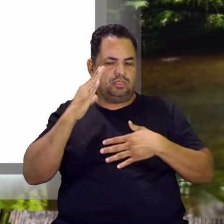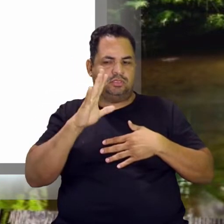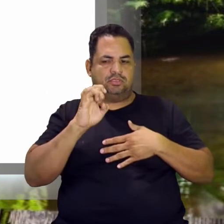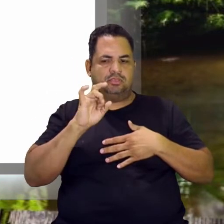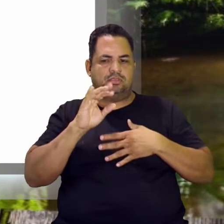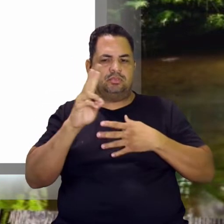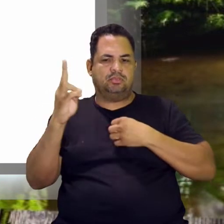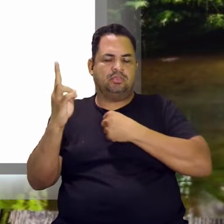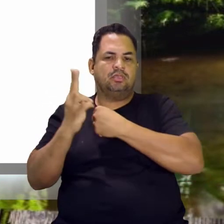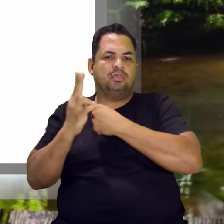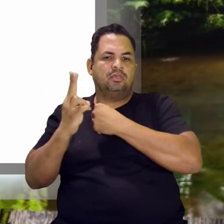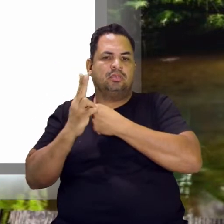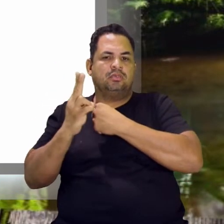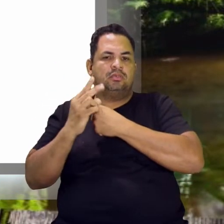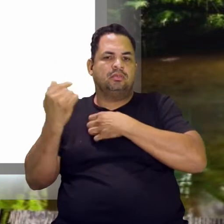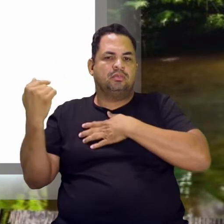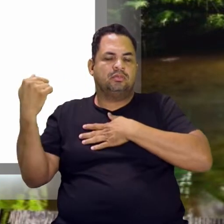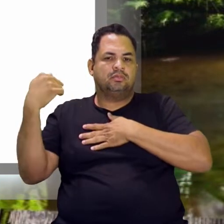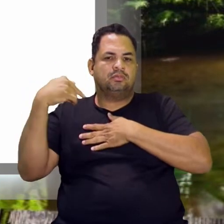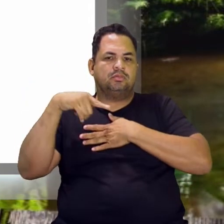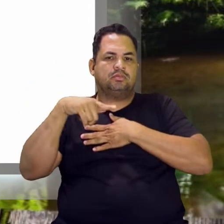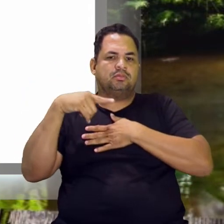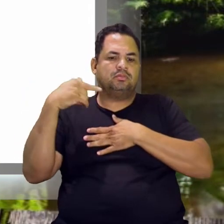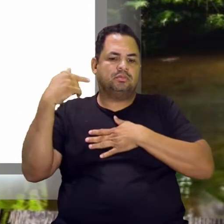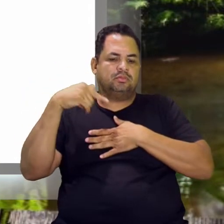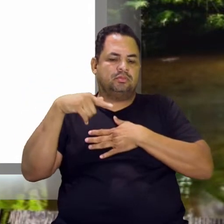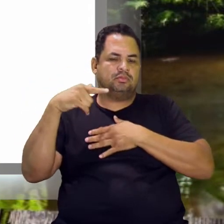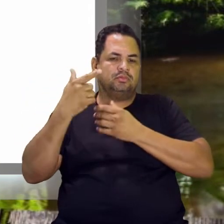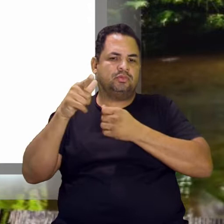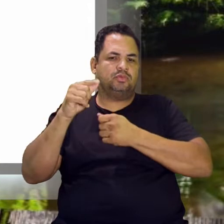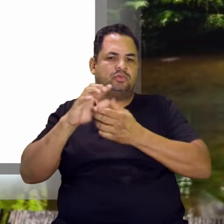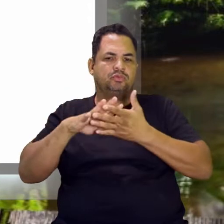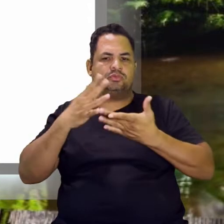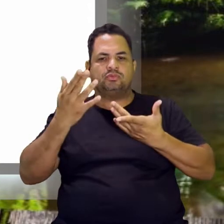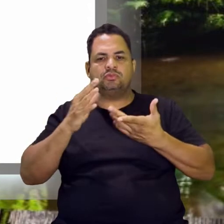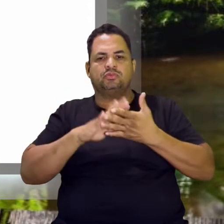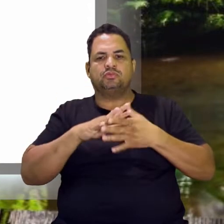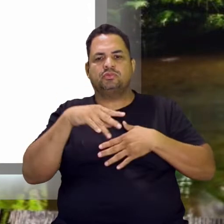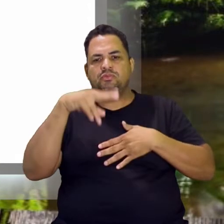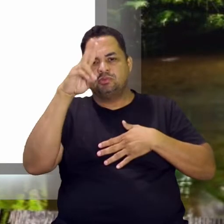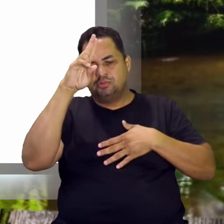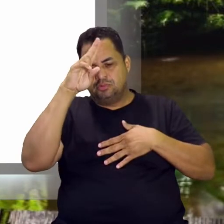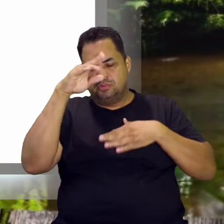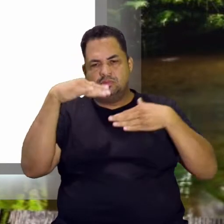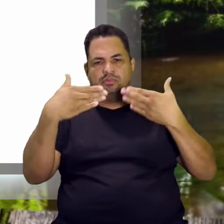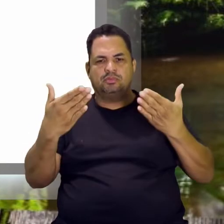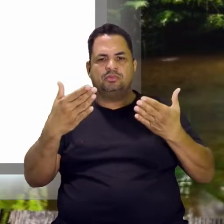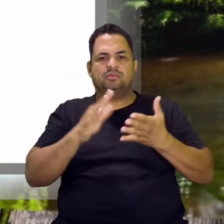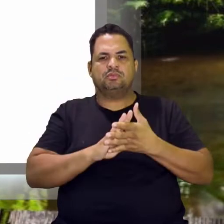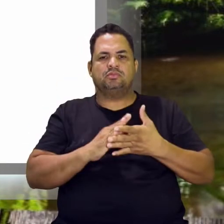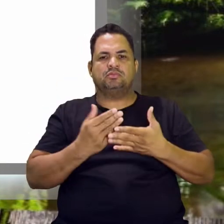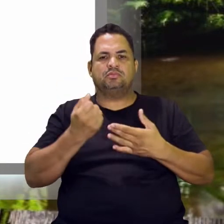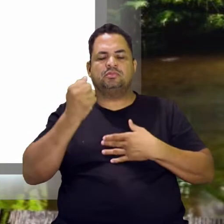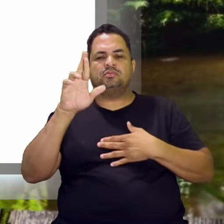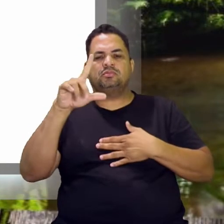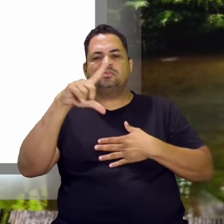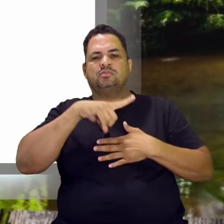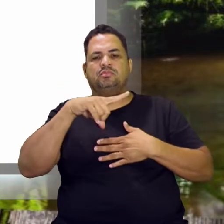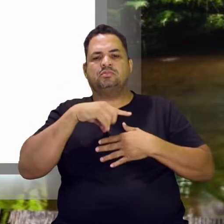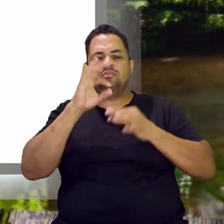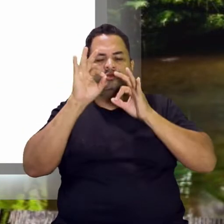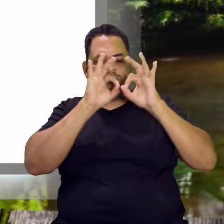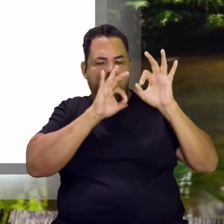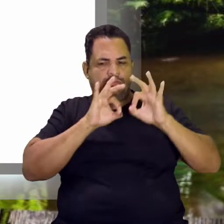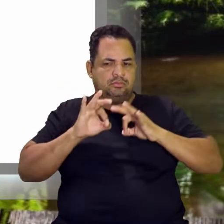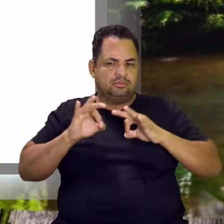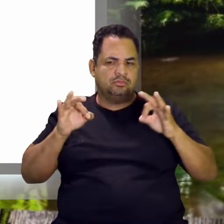forma de proteção contra agentes externos, tá? No ar existem micro-organismos que